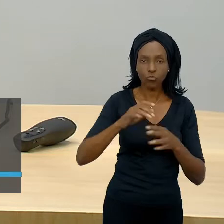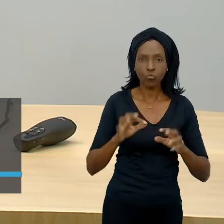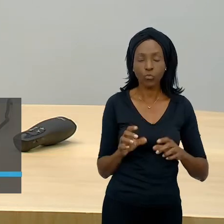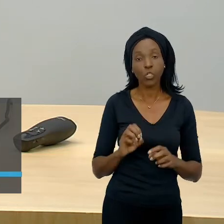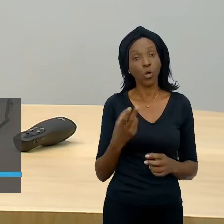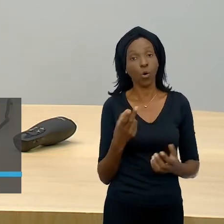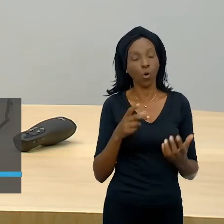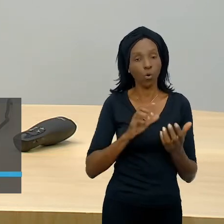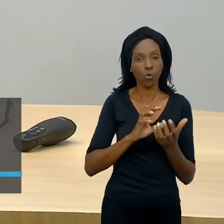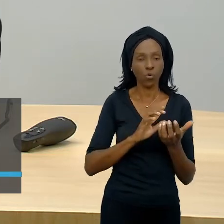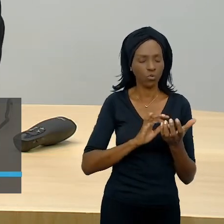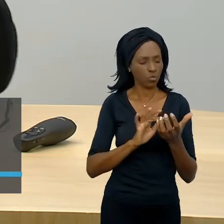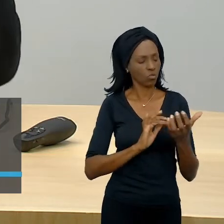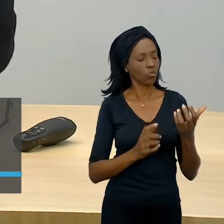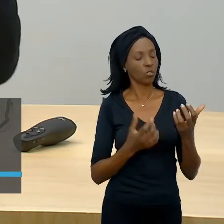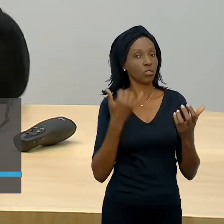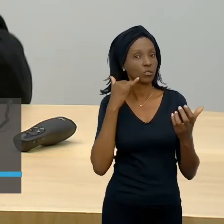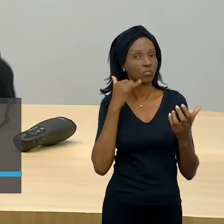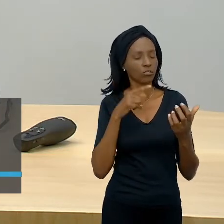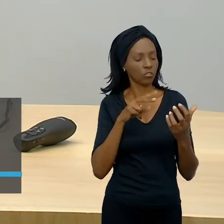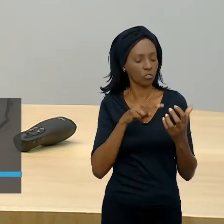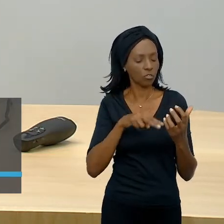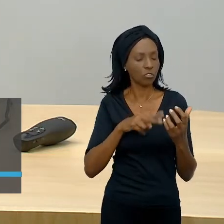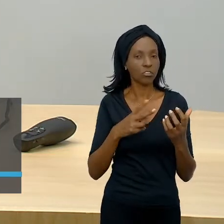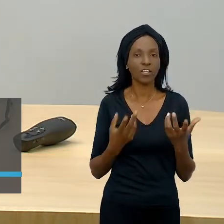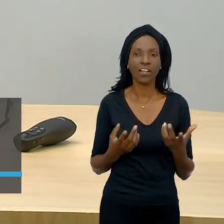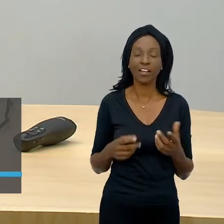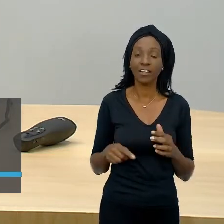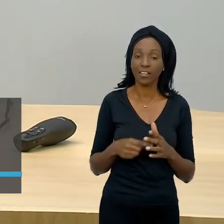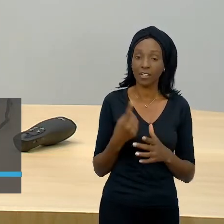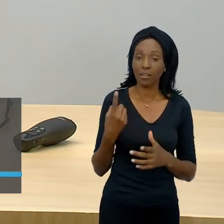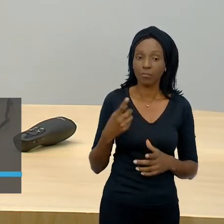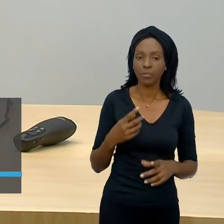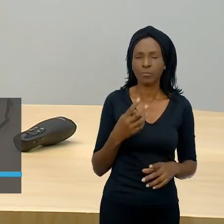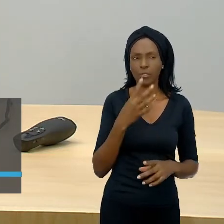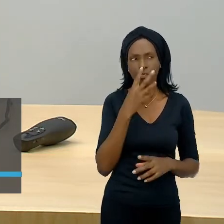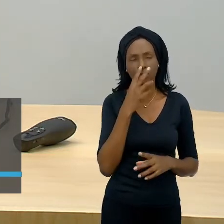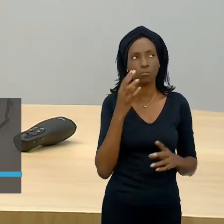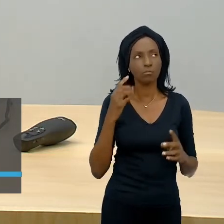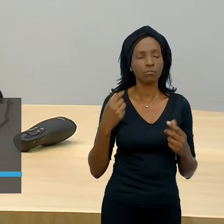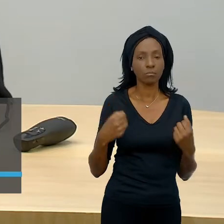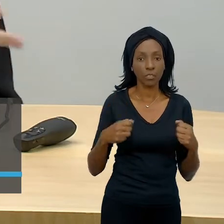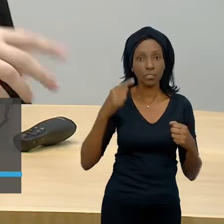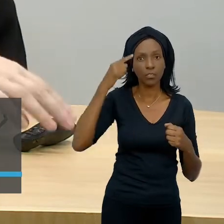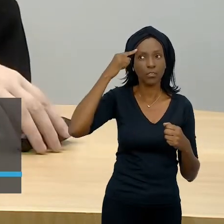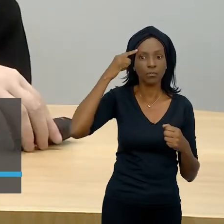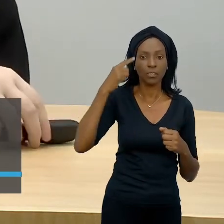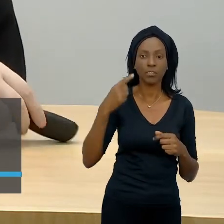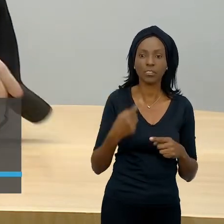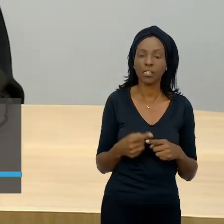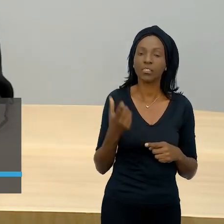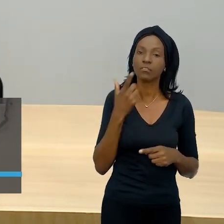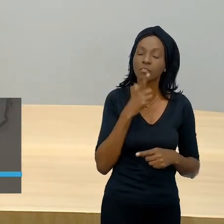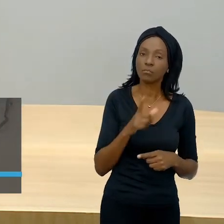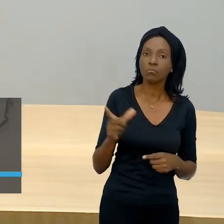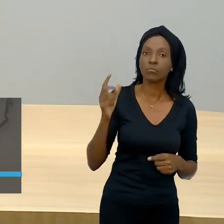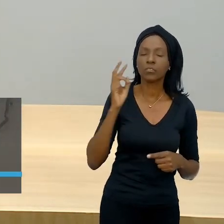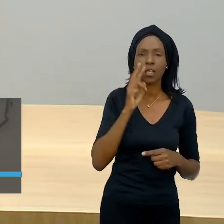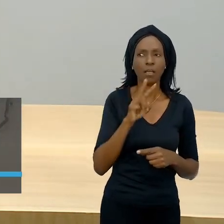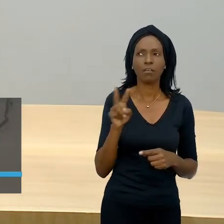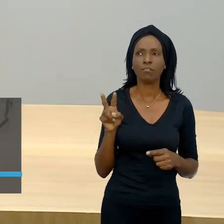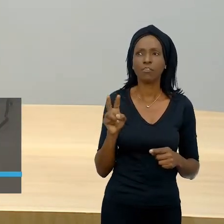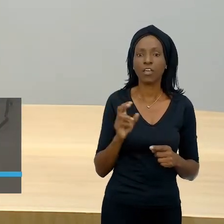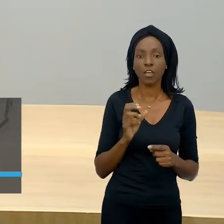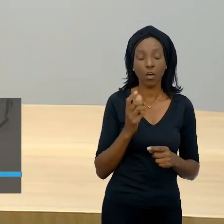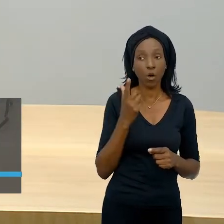celular, enfim. Né? Essa é uma primeira provocação que a gente precisa ter em mente e que ganha, né, outros